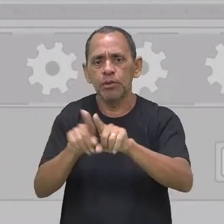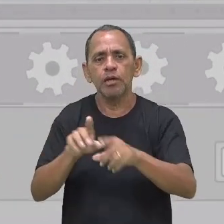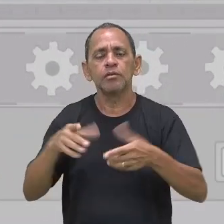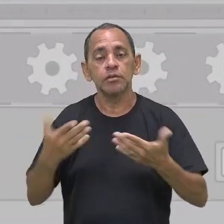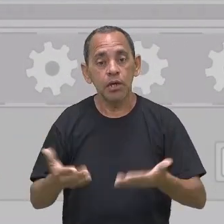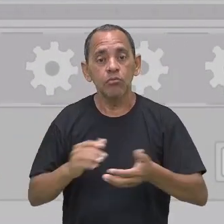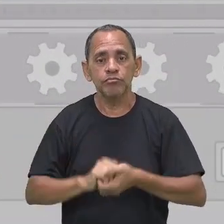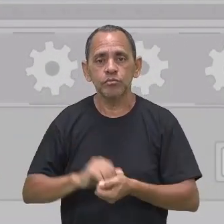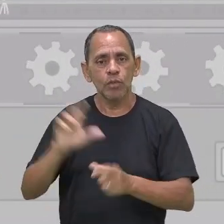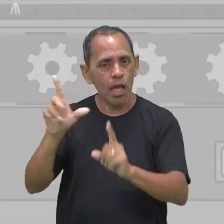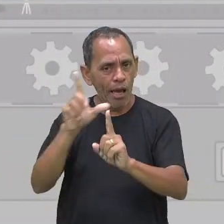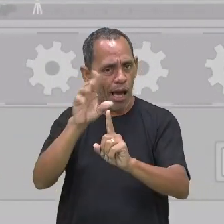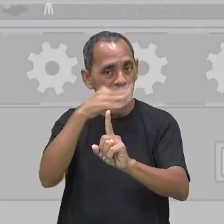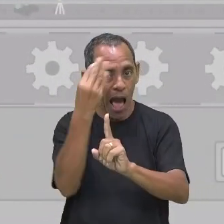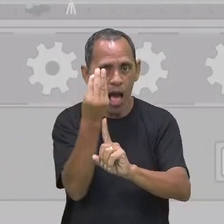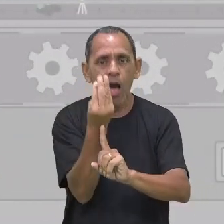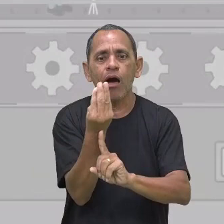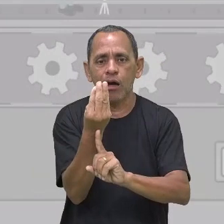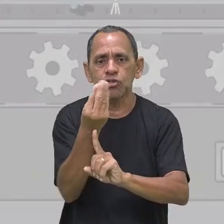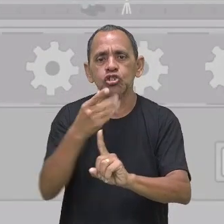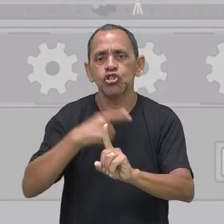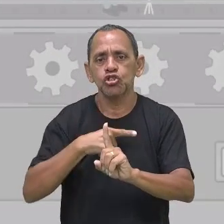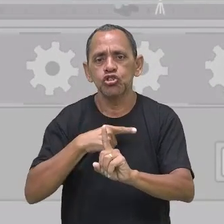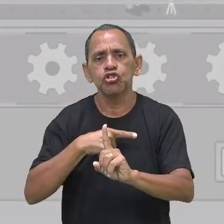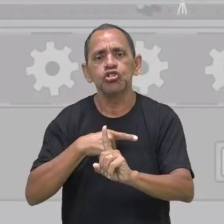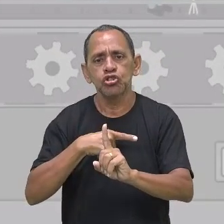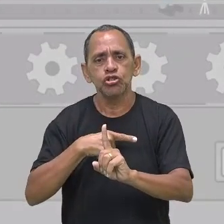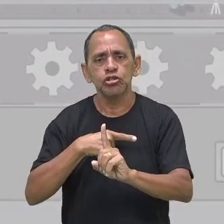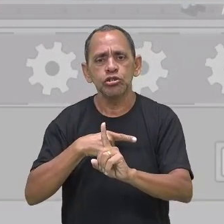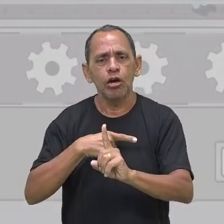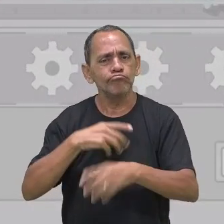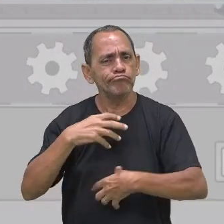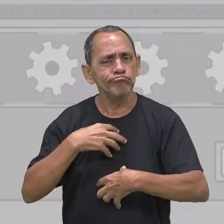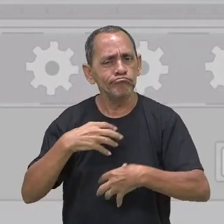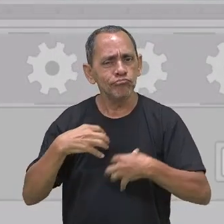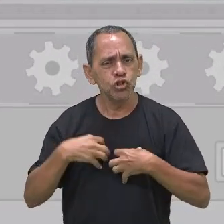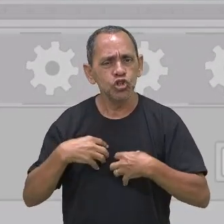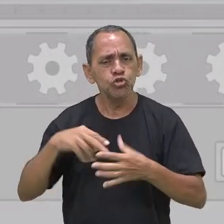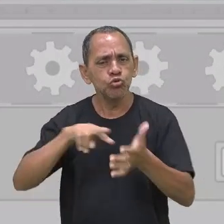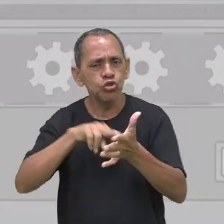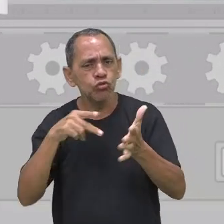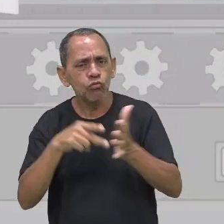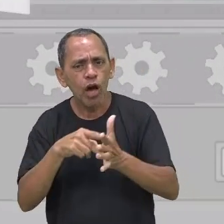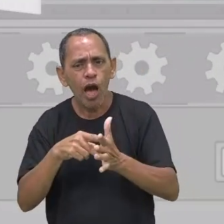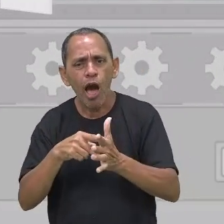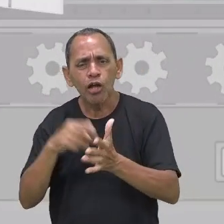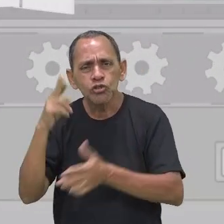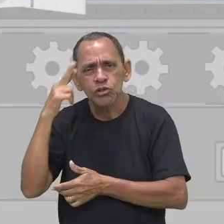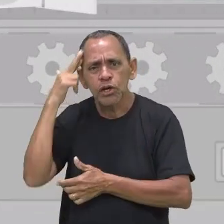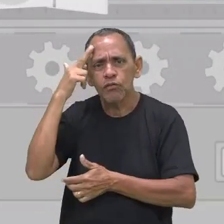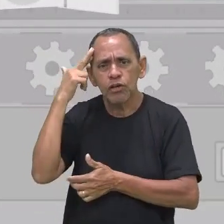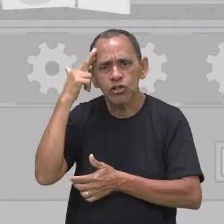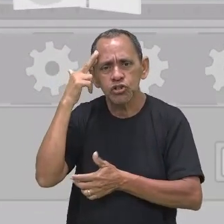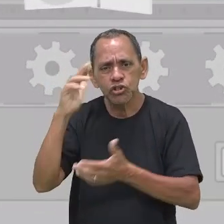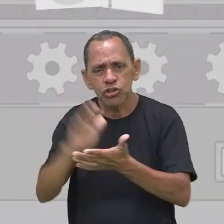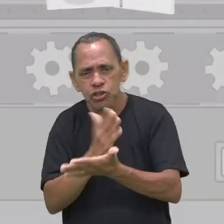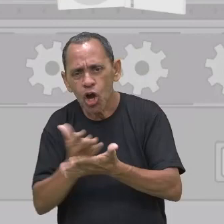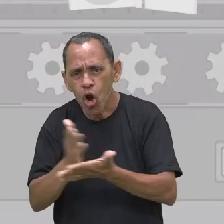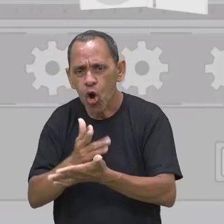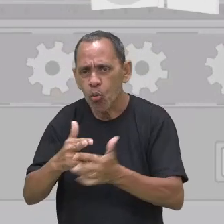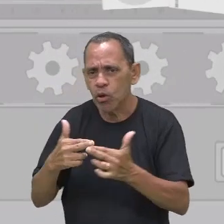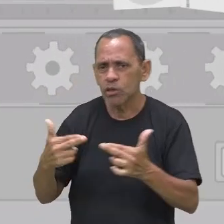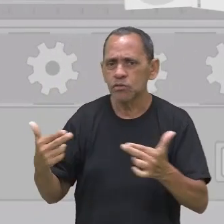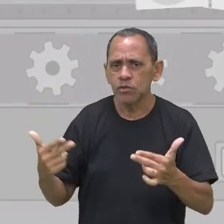um sentido de subjetivo, de trazer a reflexão e muitas vezes até